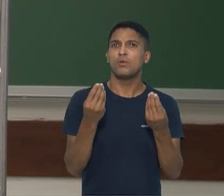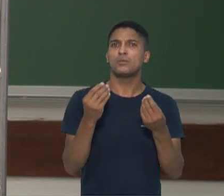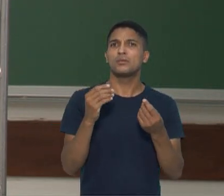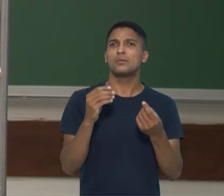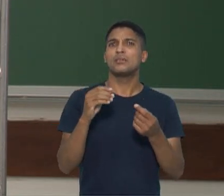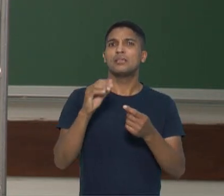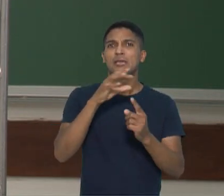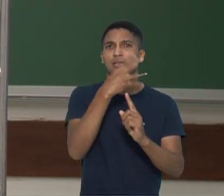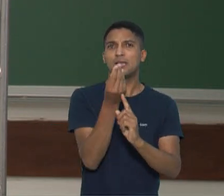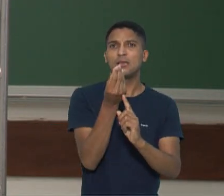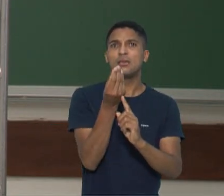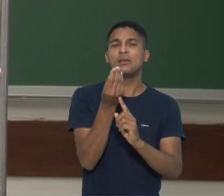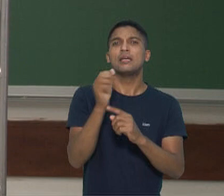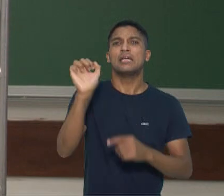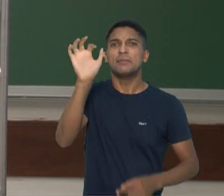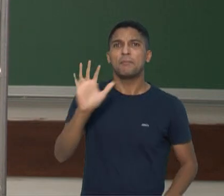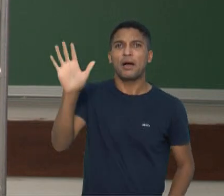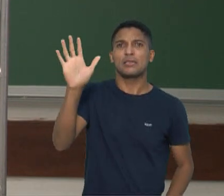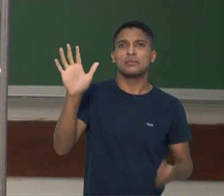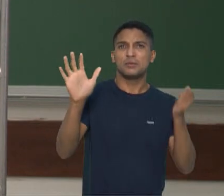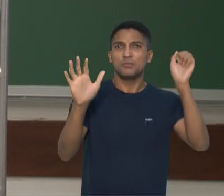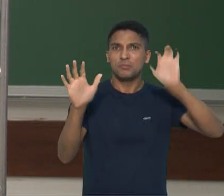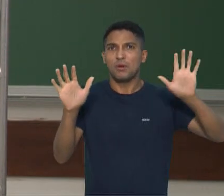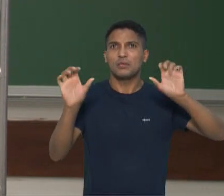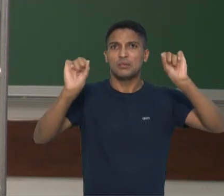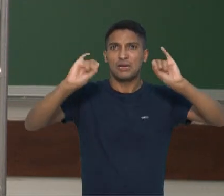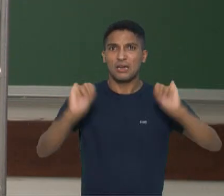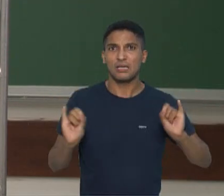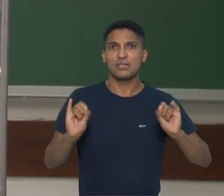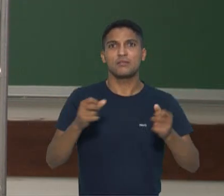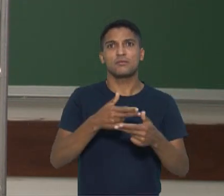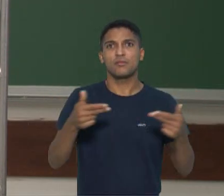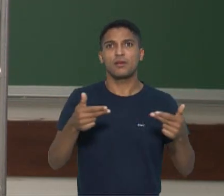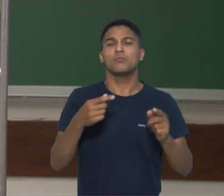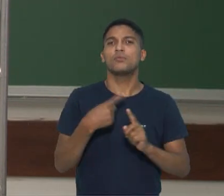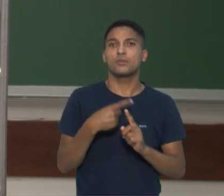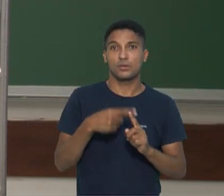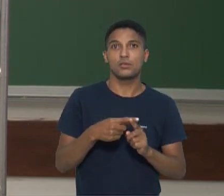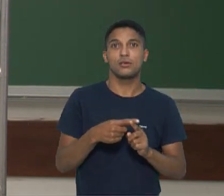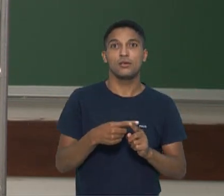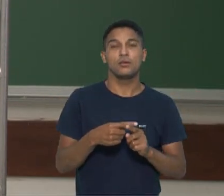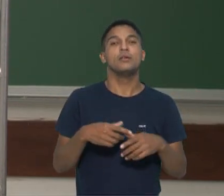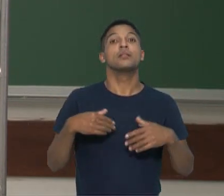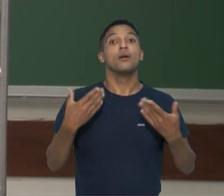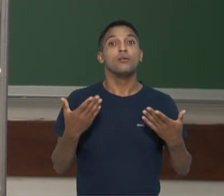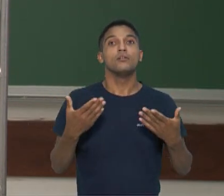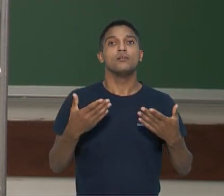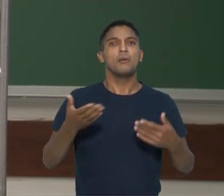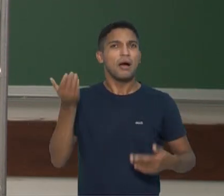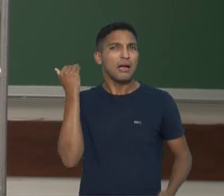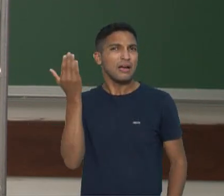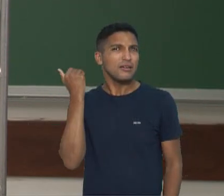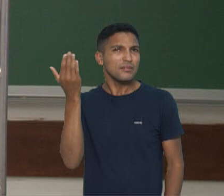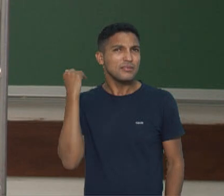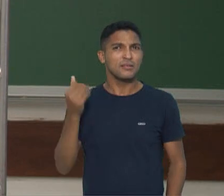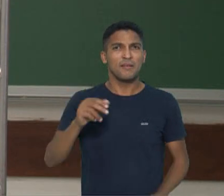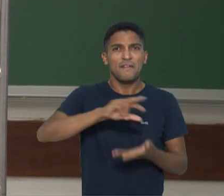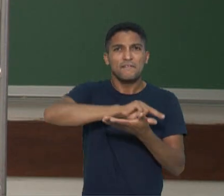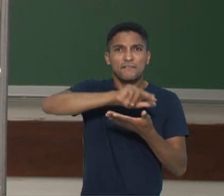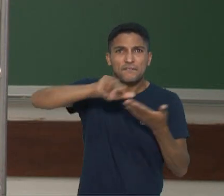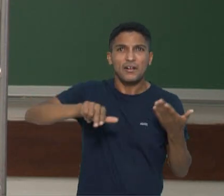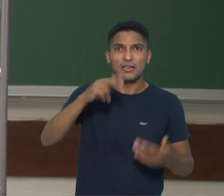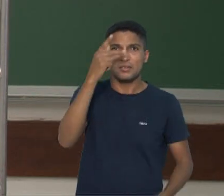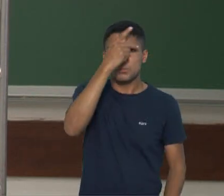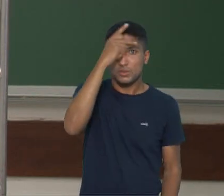ali dentro da Igreja Católica? Então, durante um grande período, várias pessoas